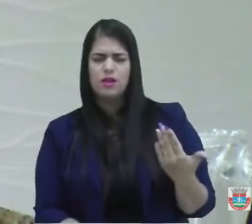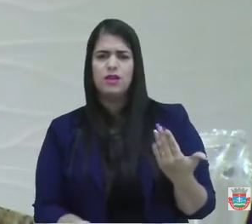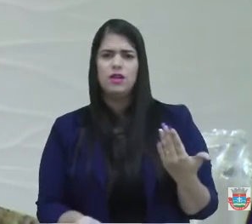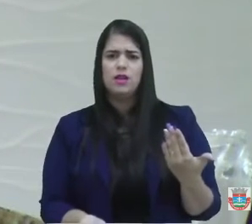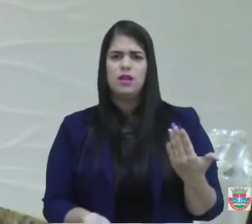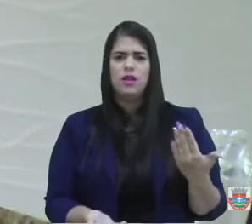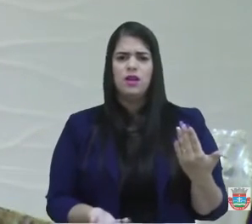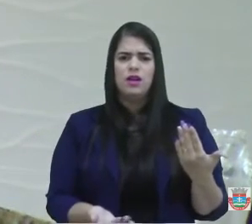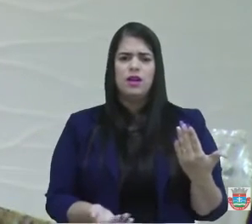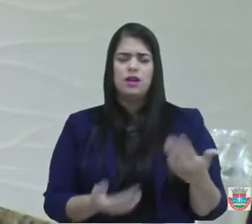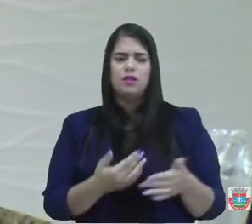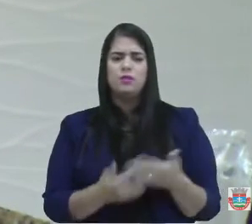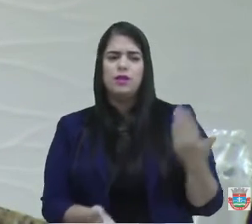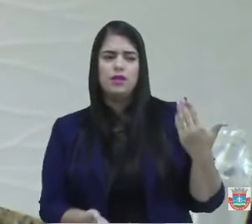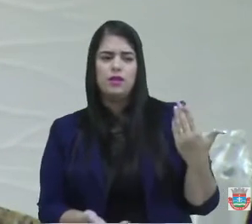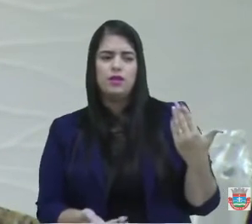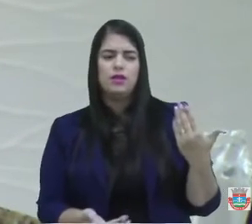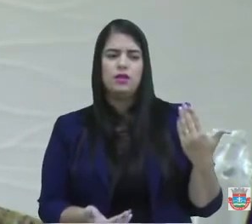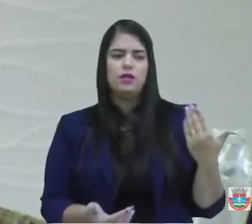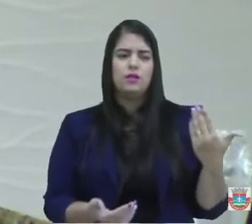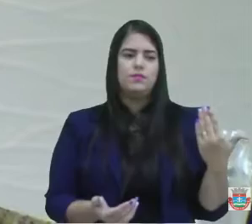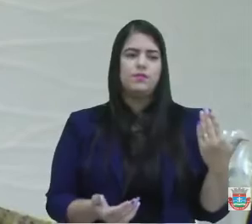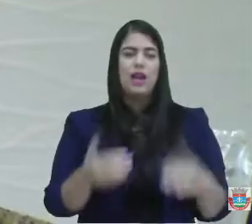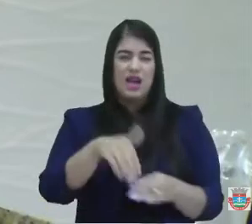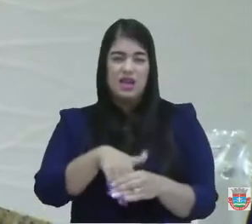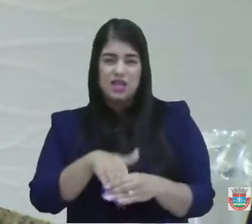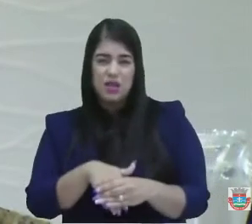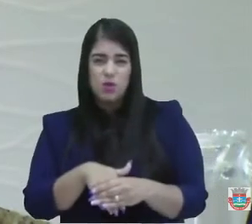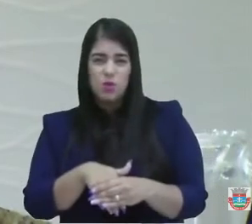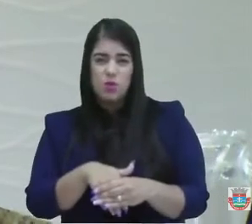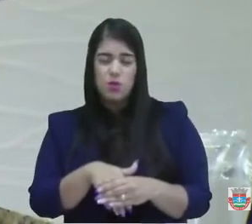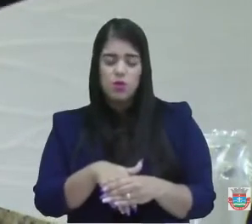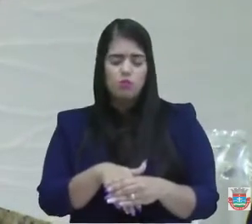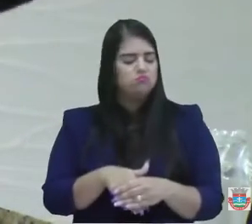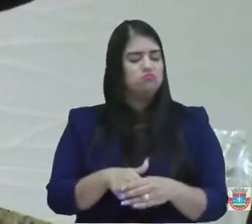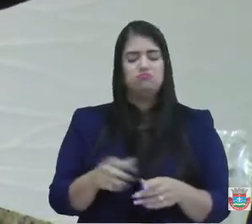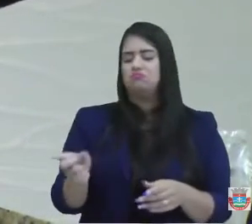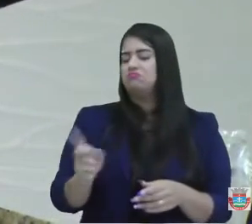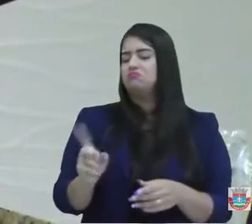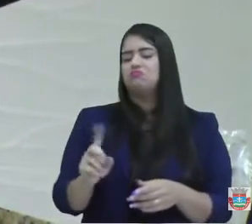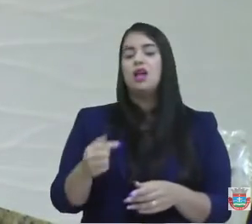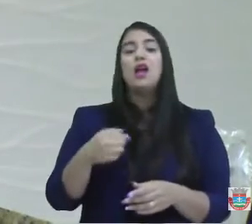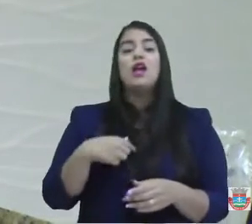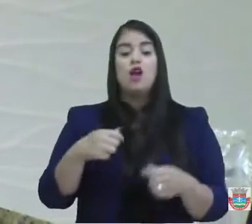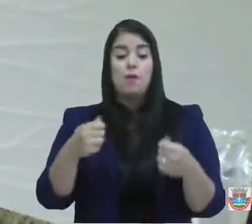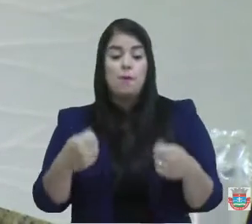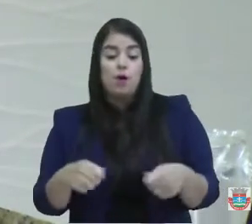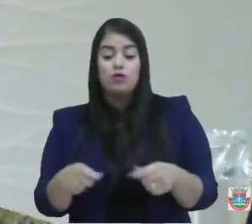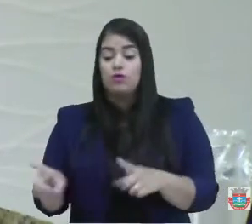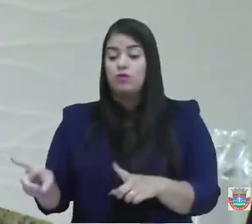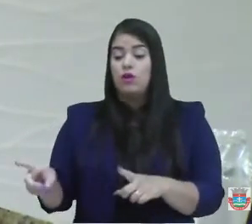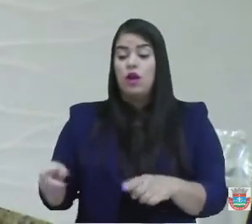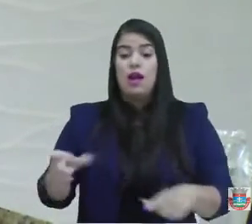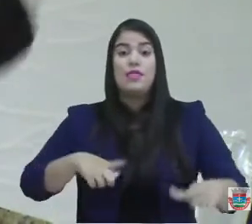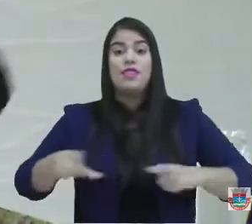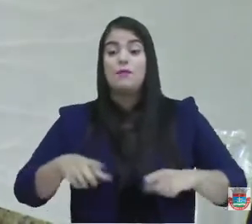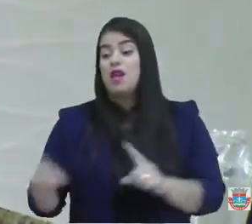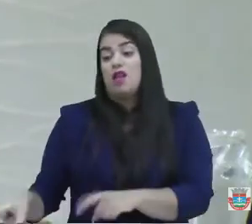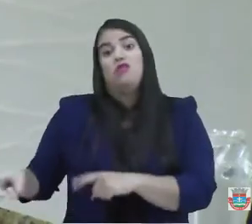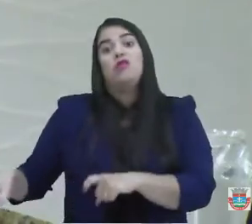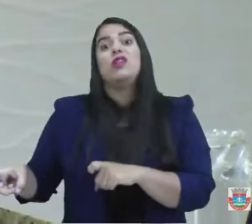o maior orgulho. Eu já pedi serviço. Se eu perder a minha campanha, eu já pedi serviço para trabalhar aí numa granja, em qualquer